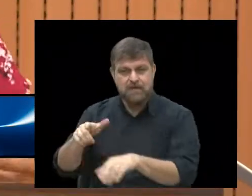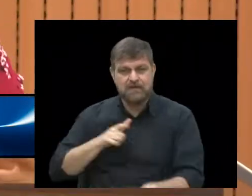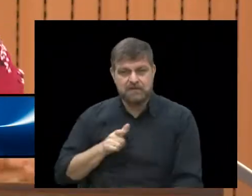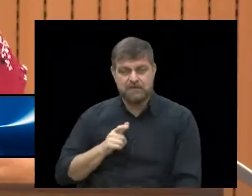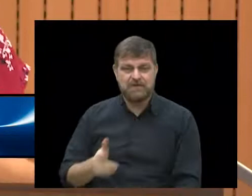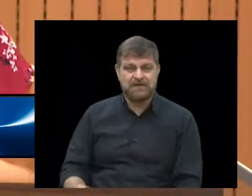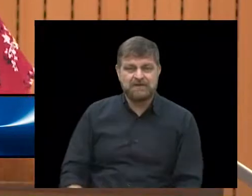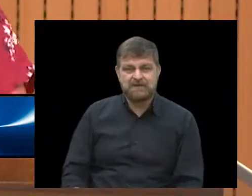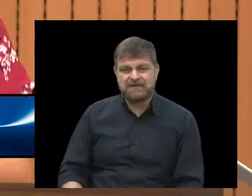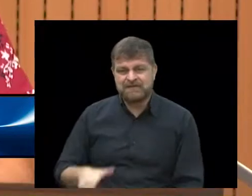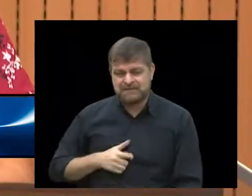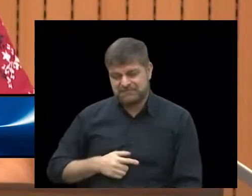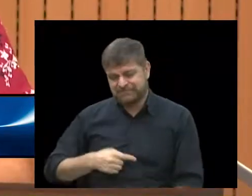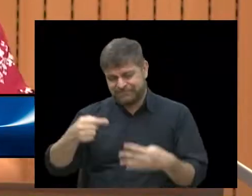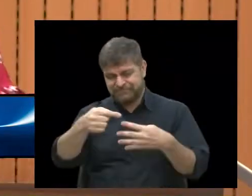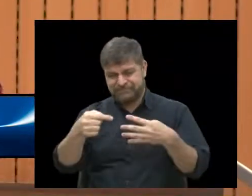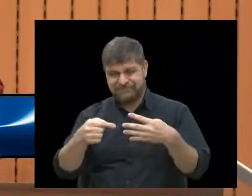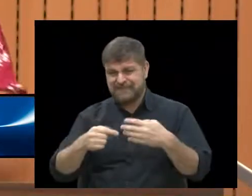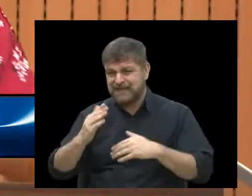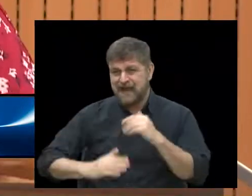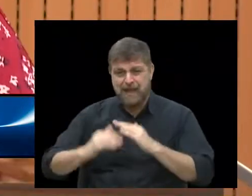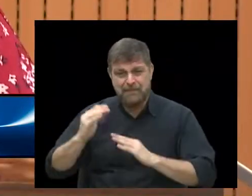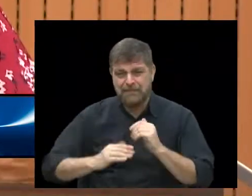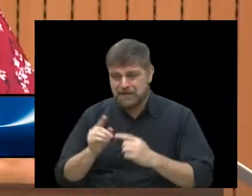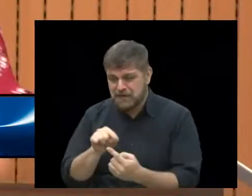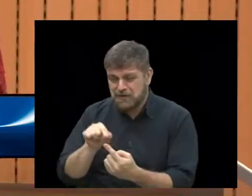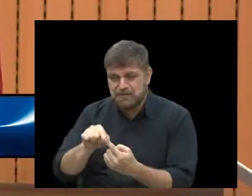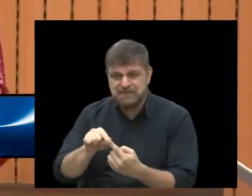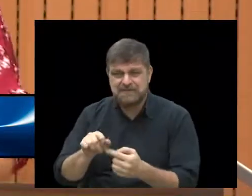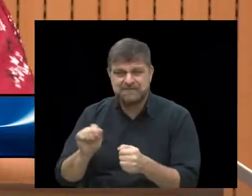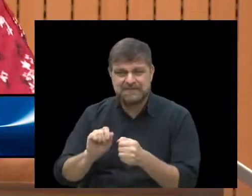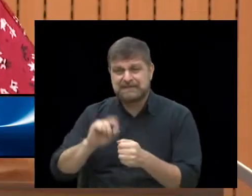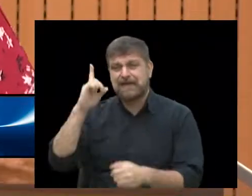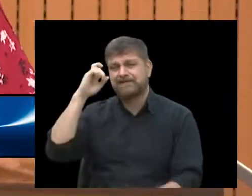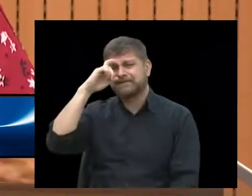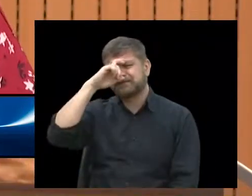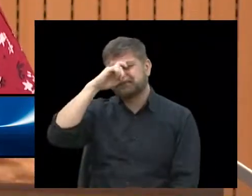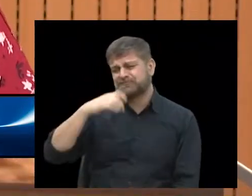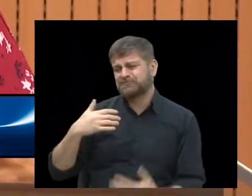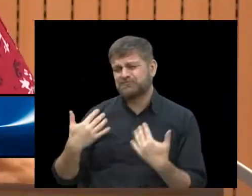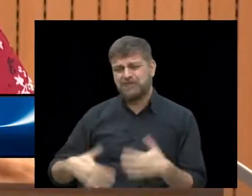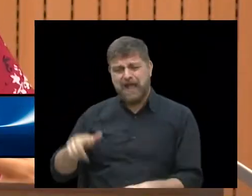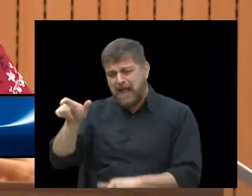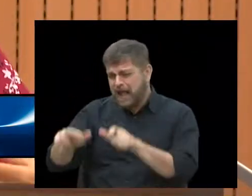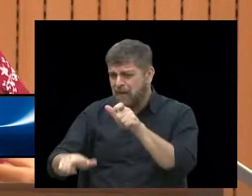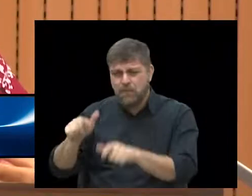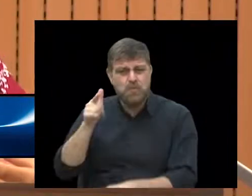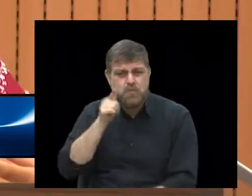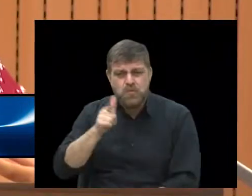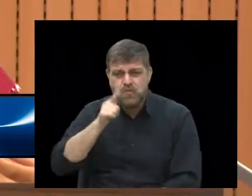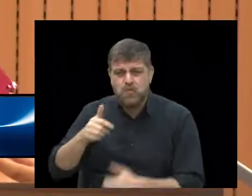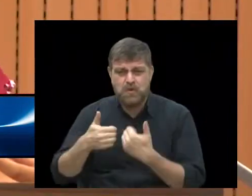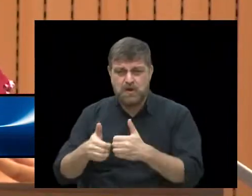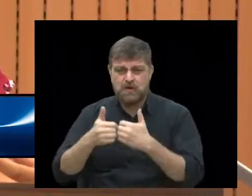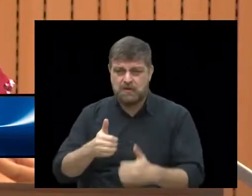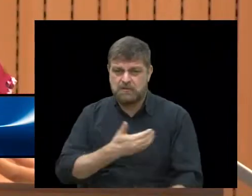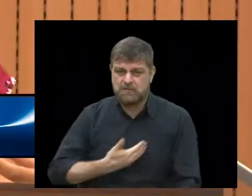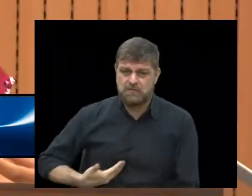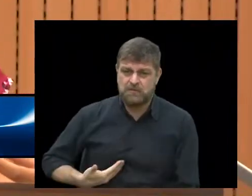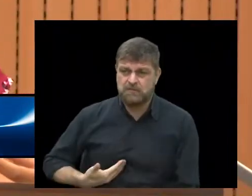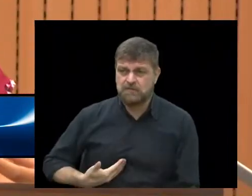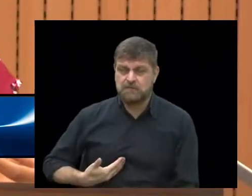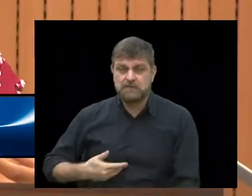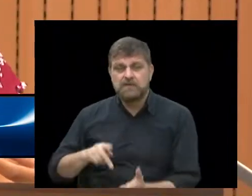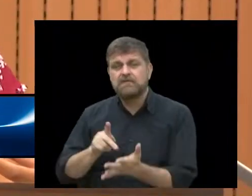de medidas que, na prática, vão piorando e dificultando o acesso das pessoas ao transporte público na cidade.